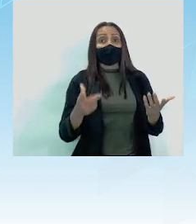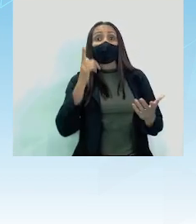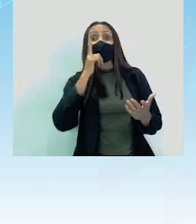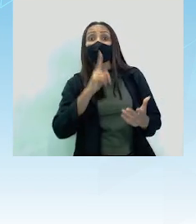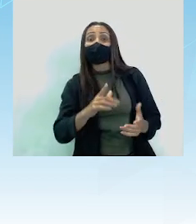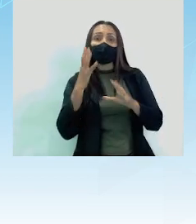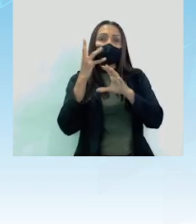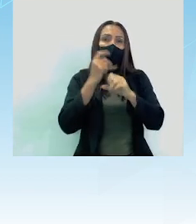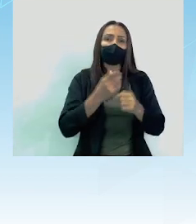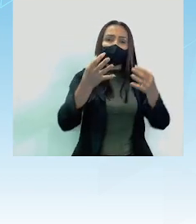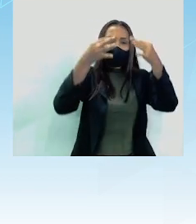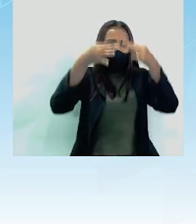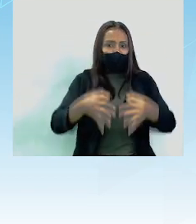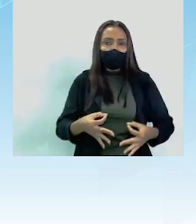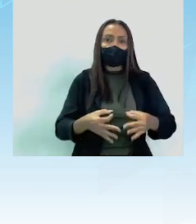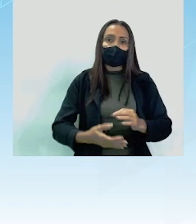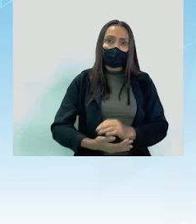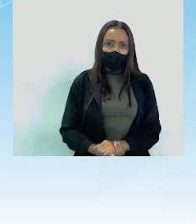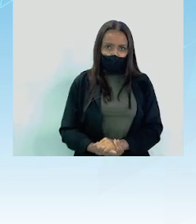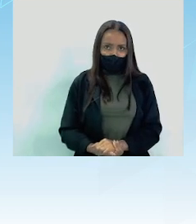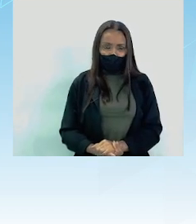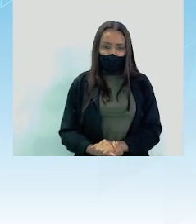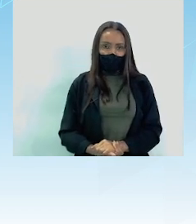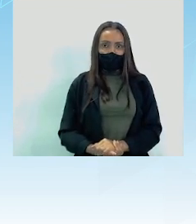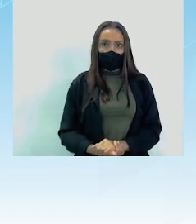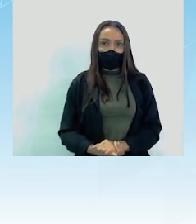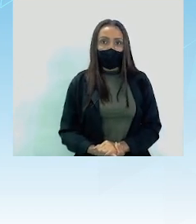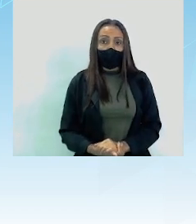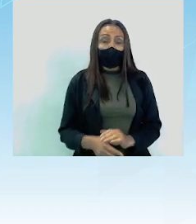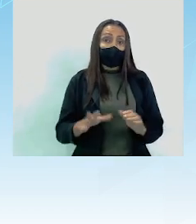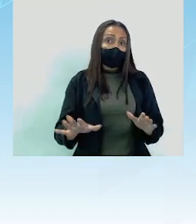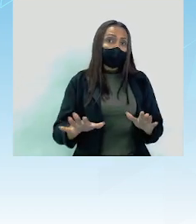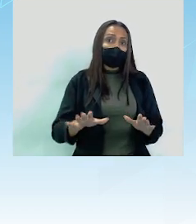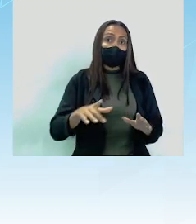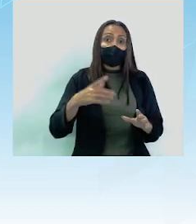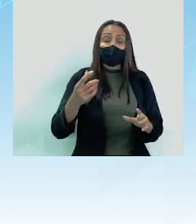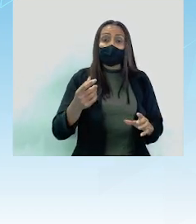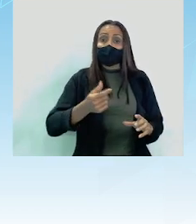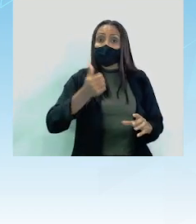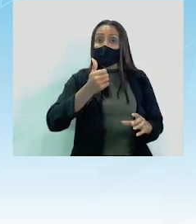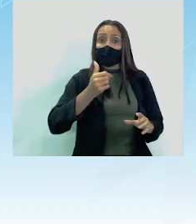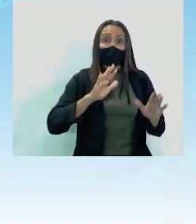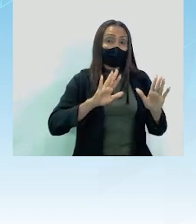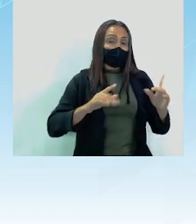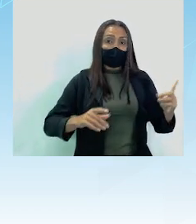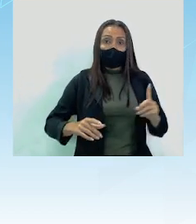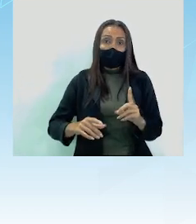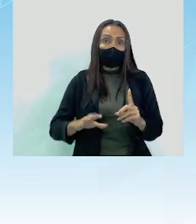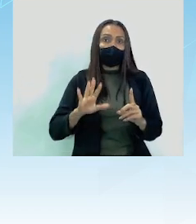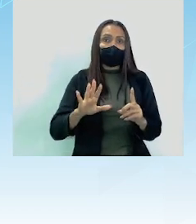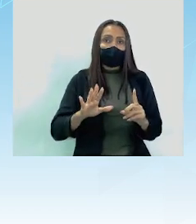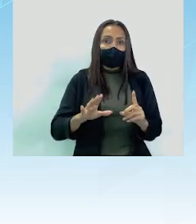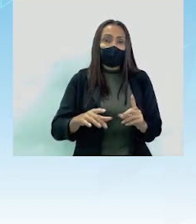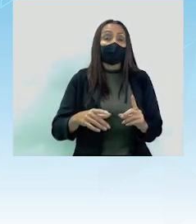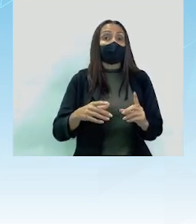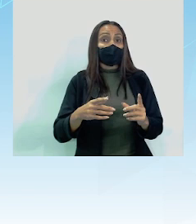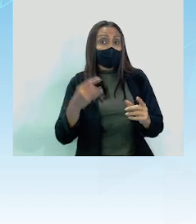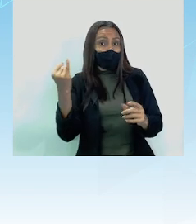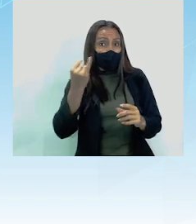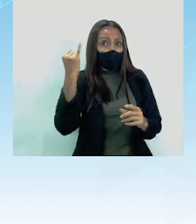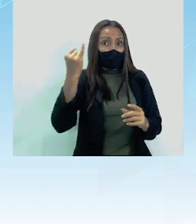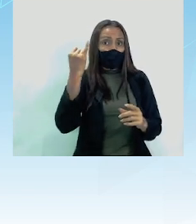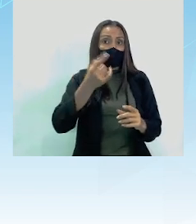for regular, por isso que o nome é trekking de regularidade, porque não importa você chegar primeiro, O que importa é você, em todos os pontos,